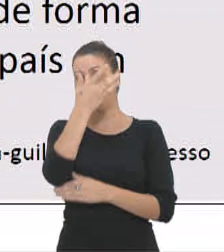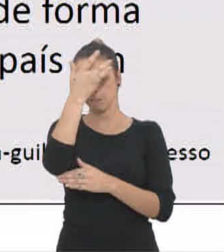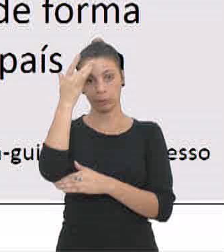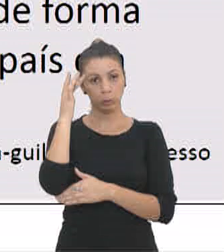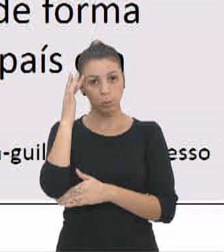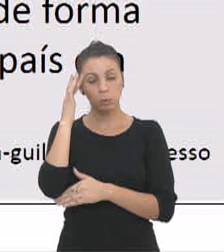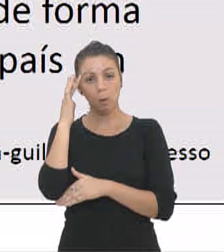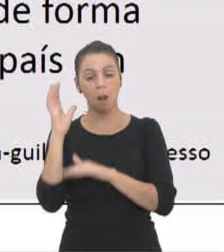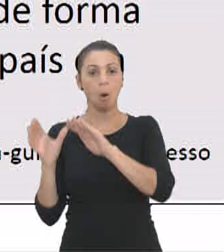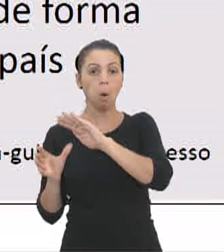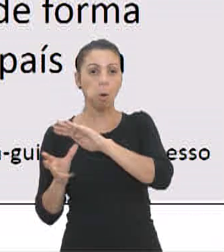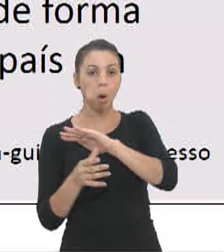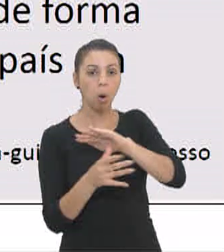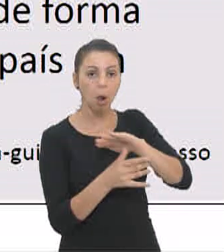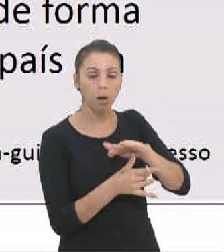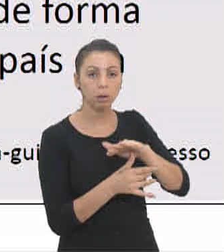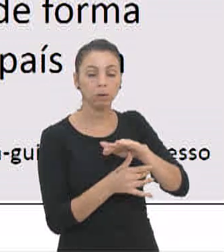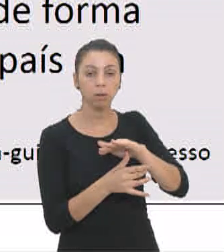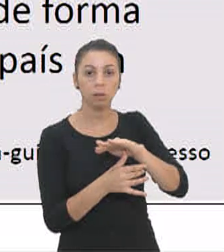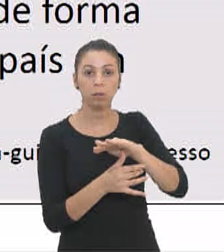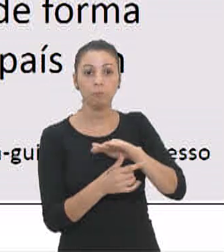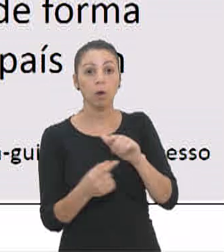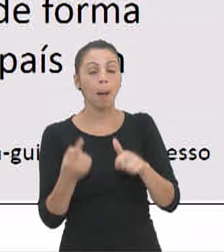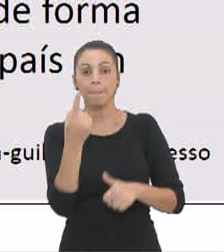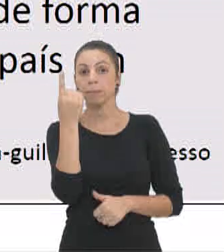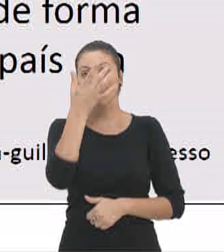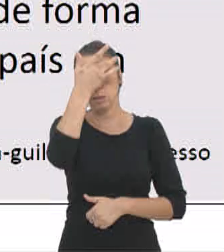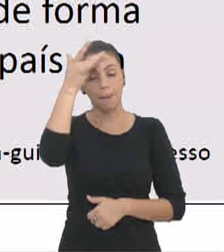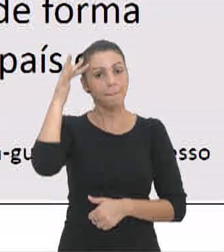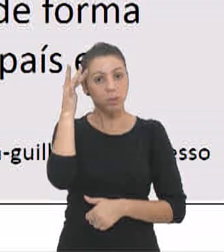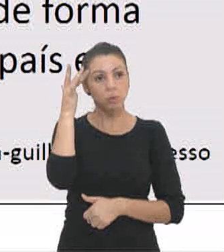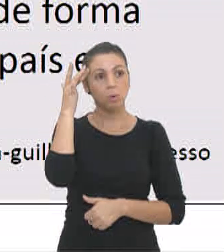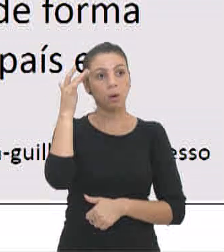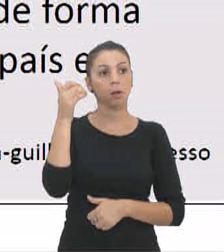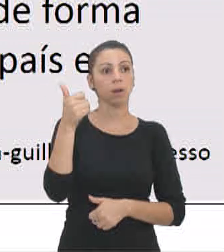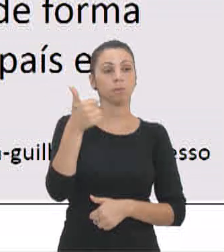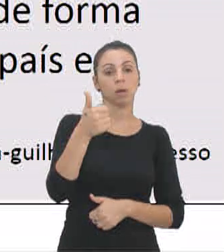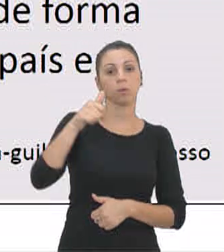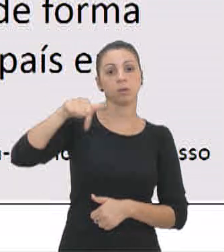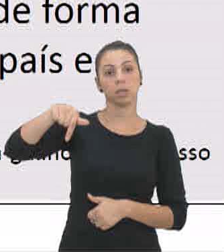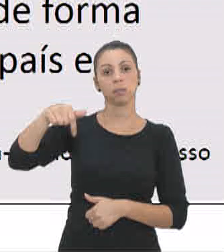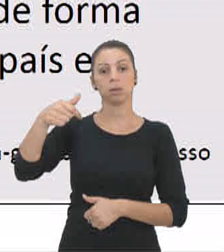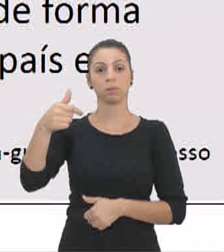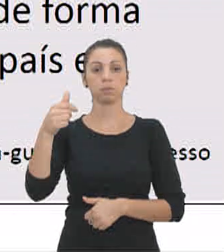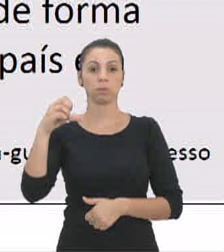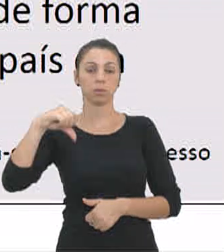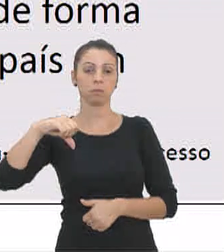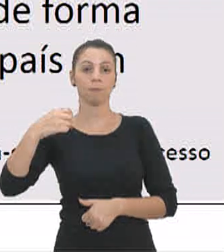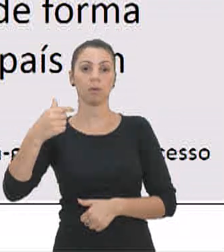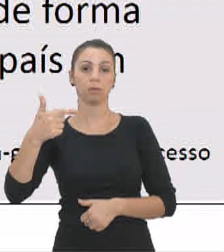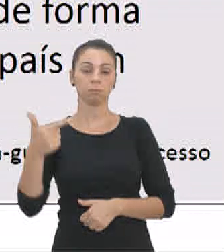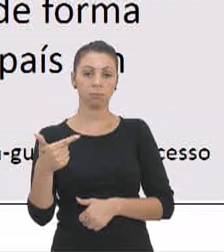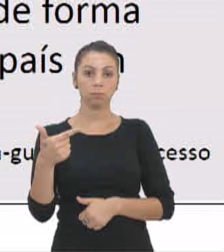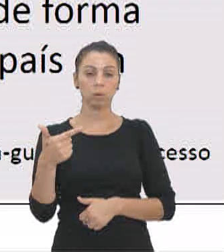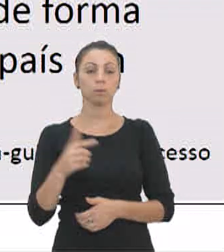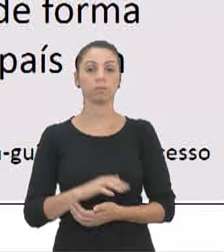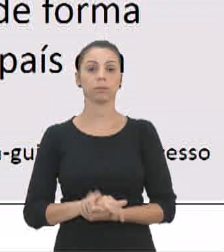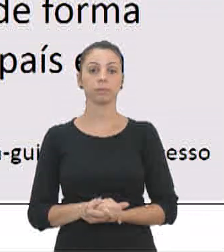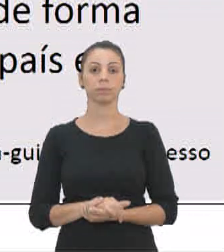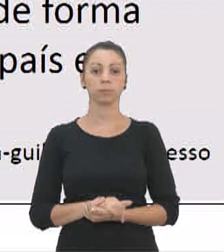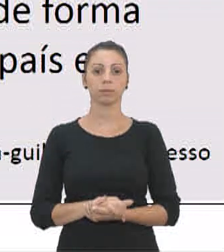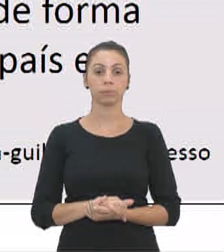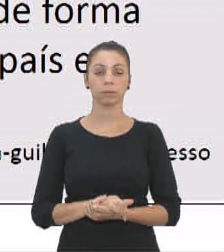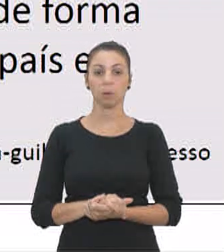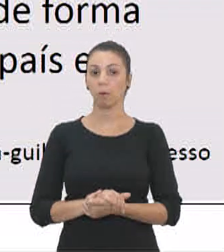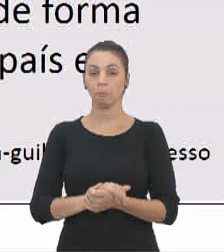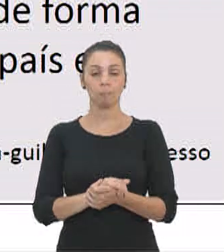Pelletier estreou a guilhotina em 92. Já fazia 3 anos que havia iniciado a Revolução Francesa. O golpe